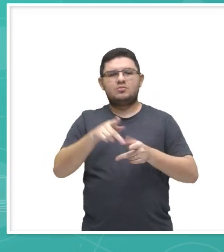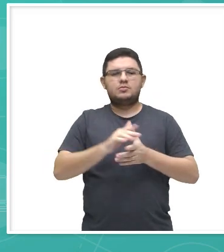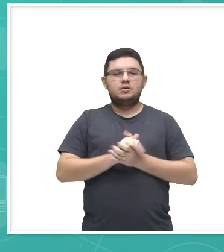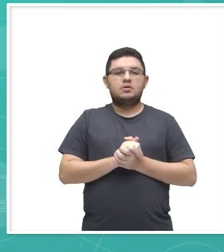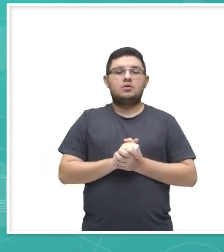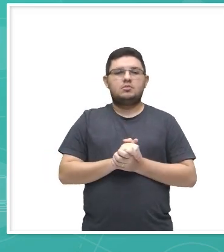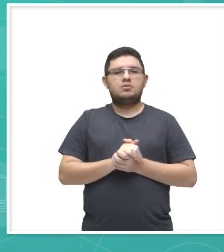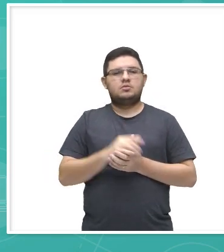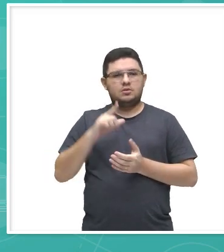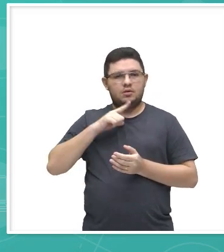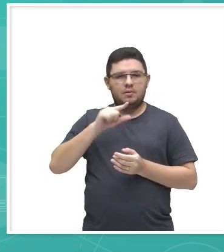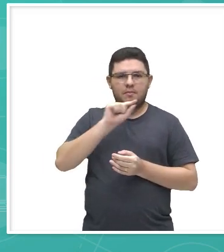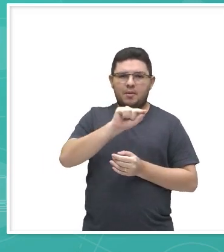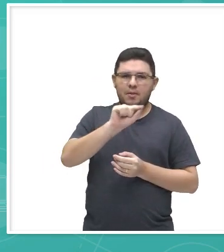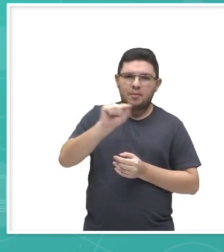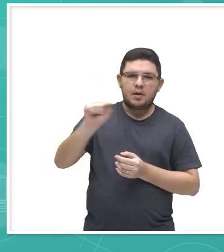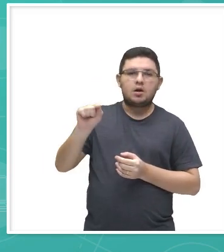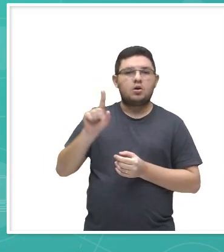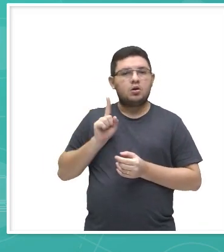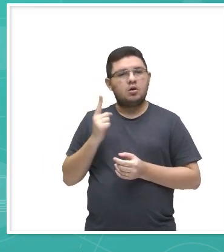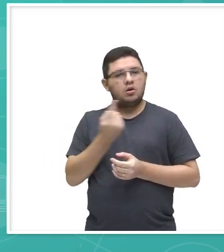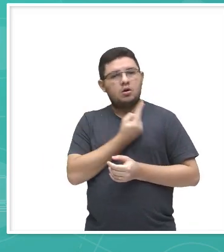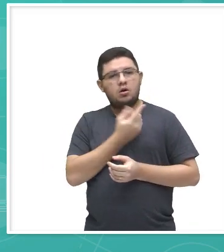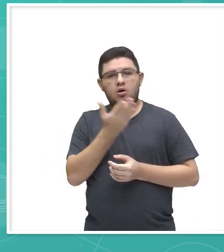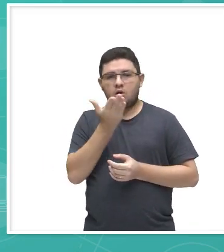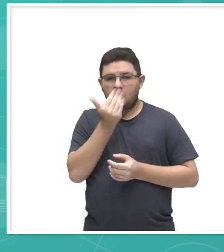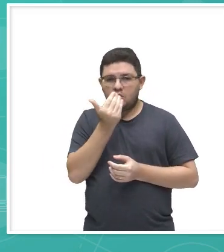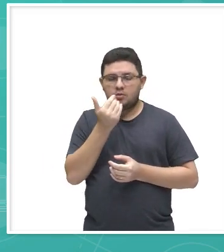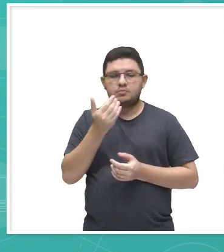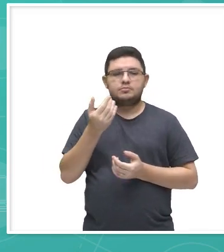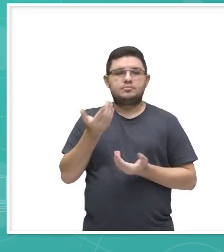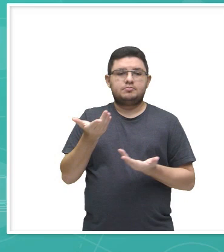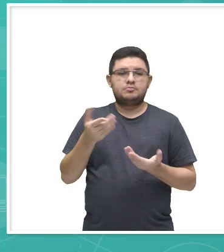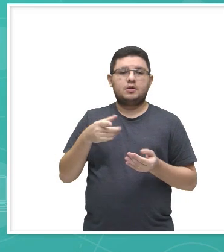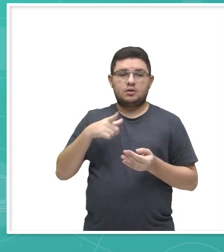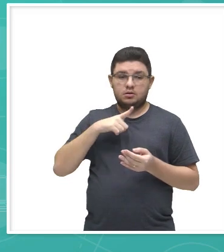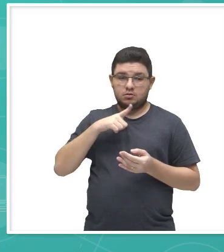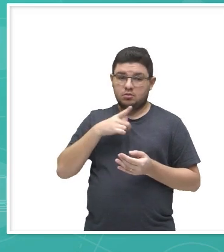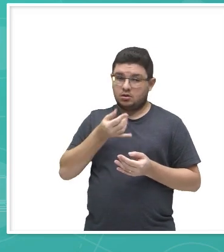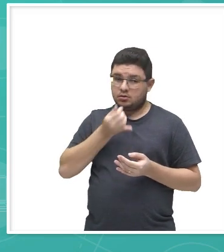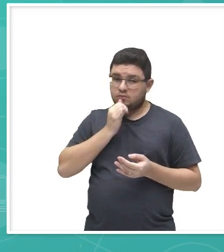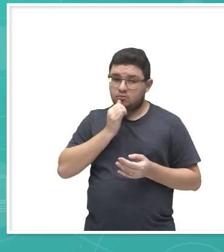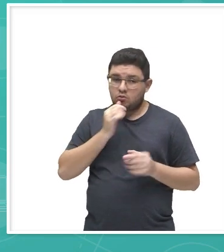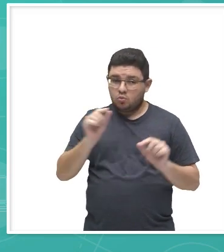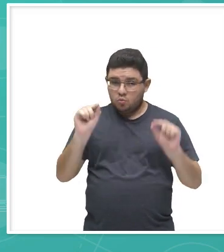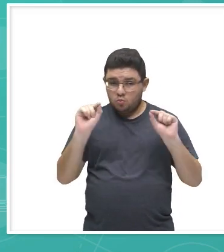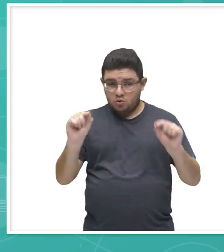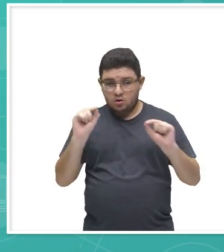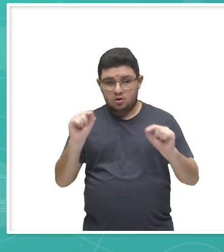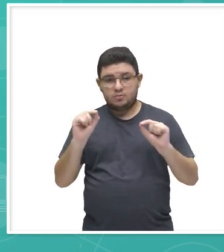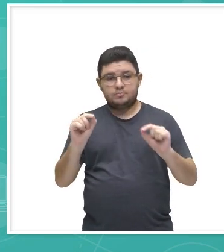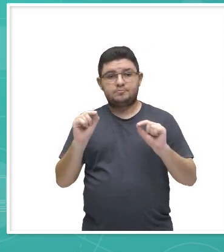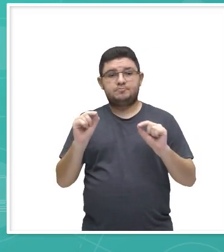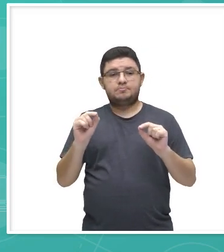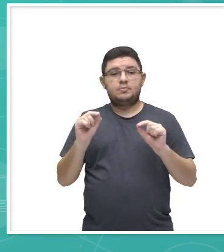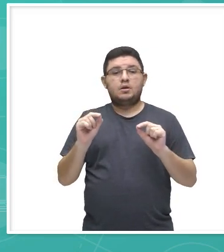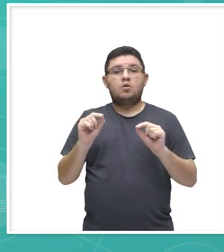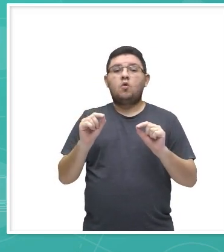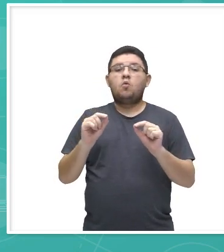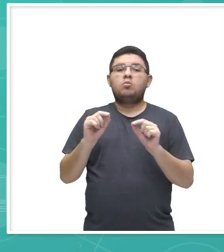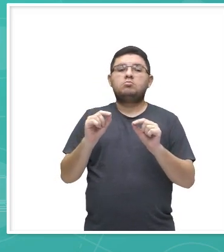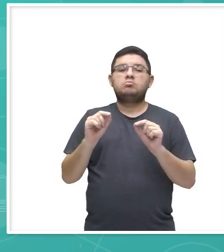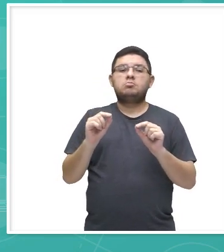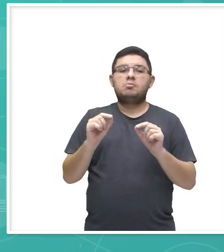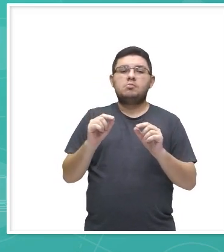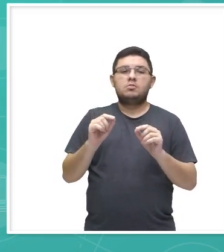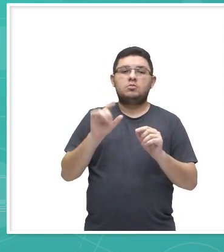consome no nosso dia a dia, né? Então, a gente tem nesse tipo de agricultura voltado apenas para a